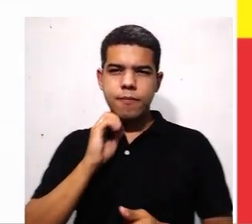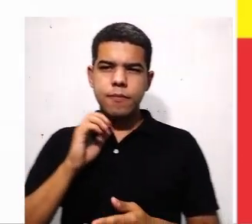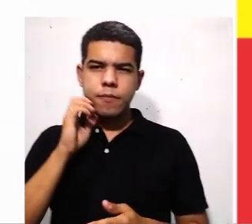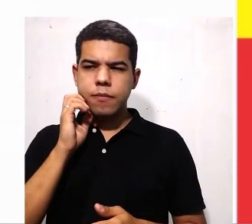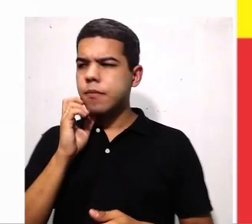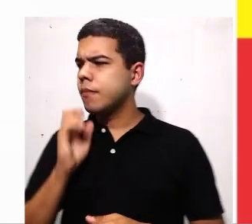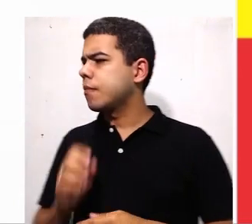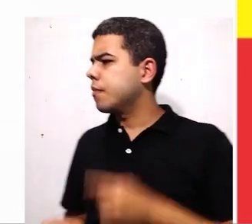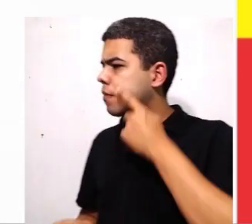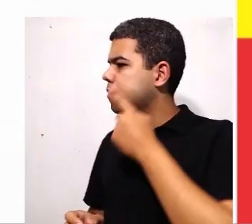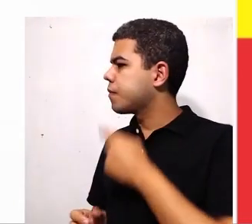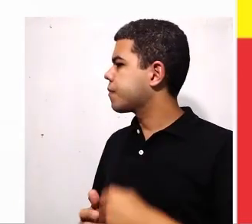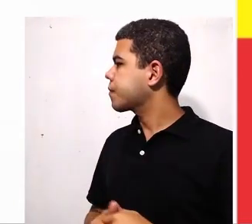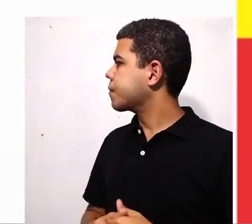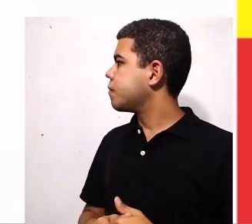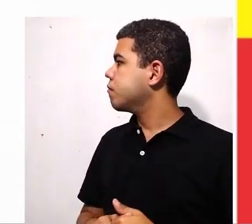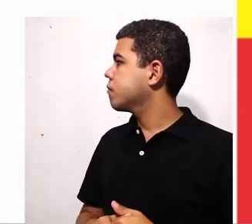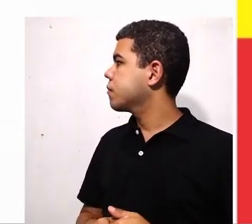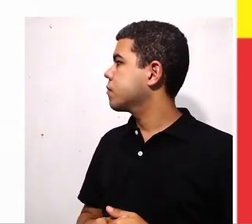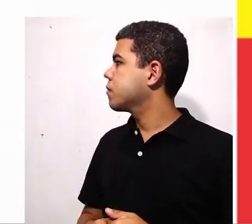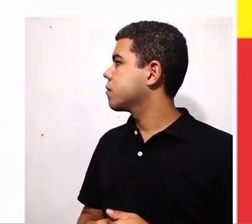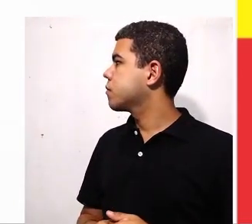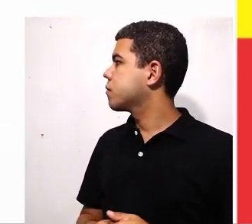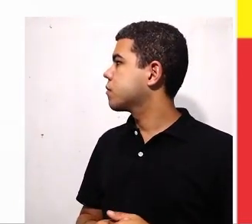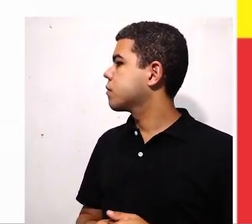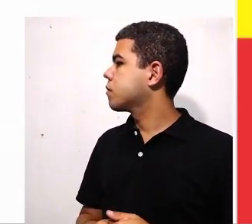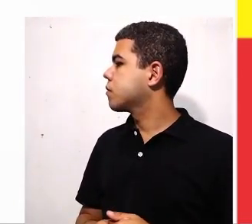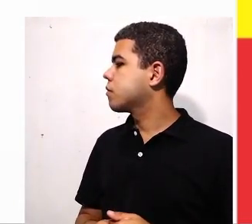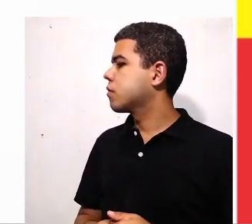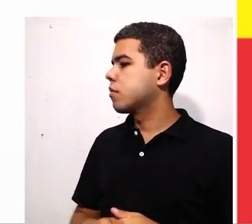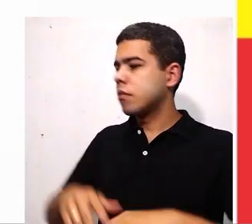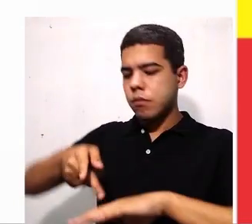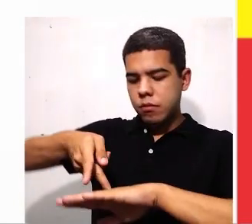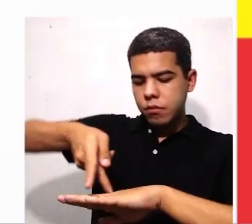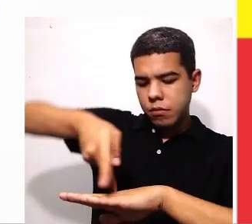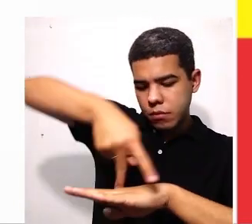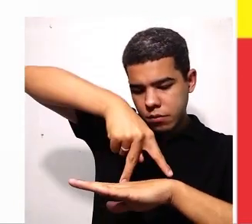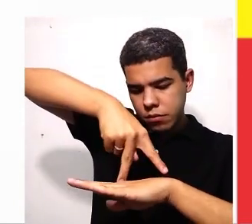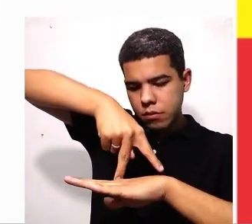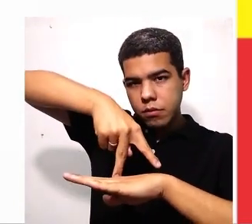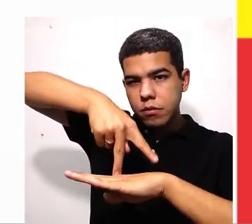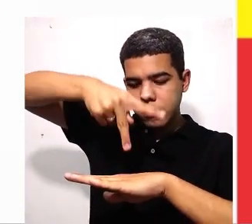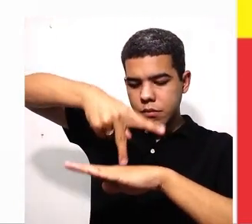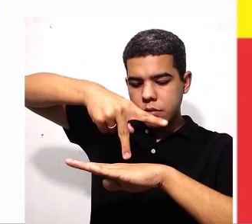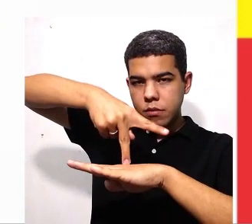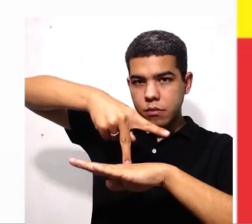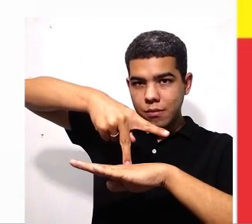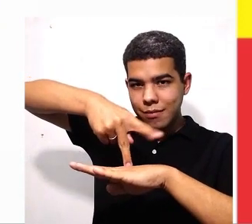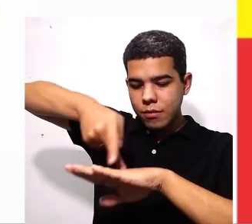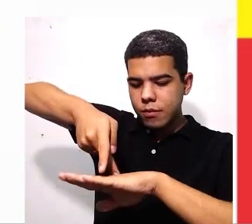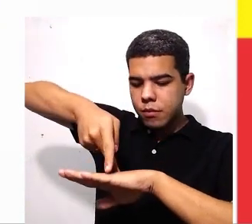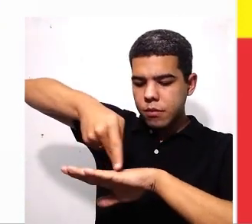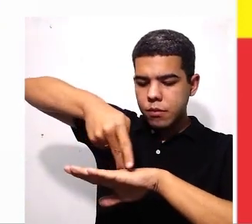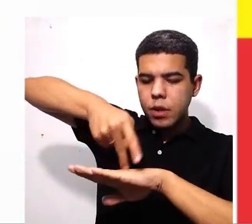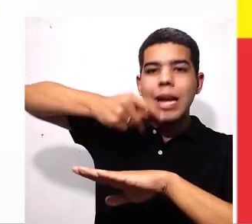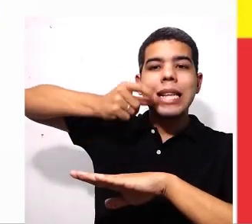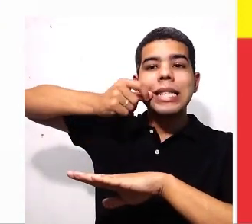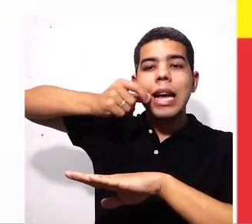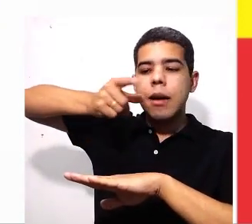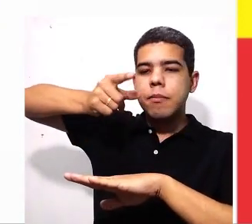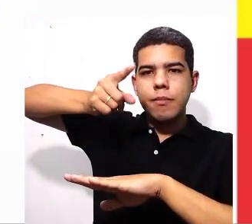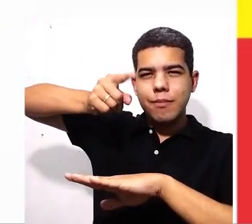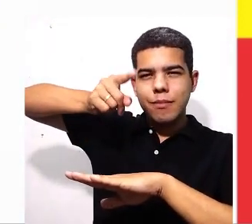Beleza. Pego o outro. E faço outro contorno. E se a gente fazer isso, ó. Veja que aí, na tela de